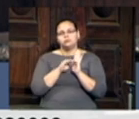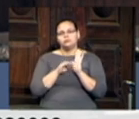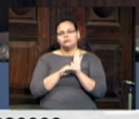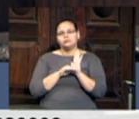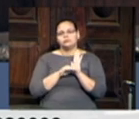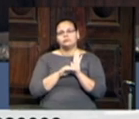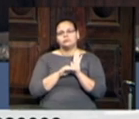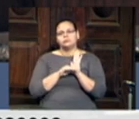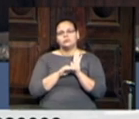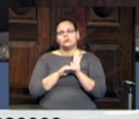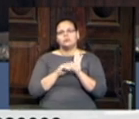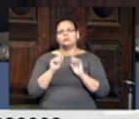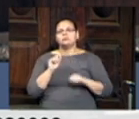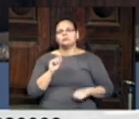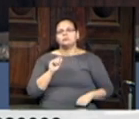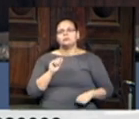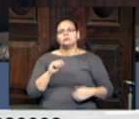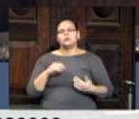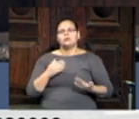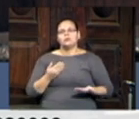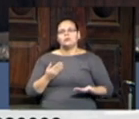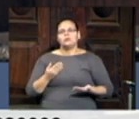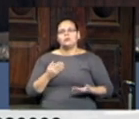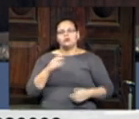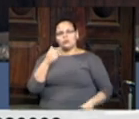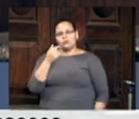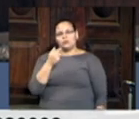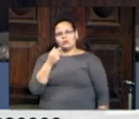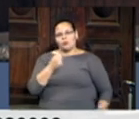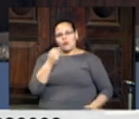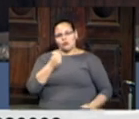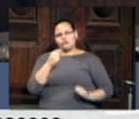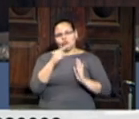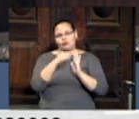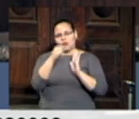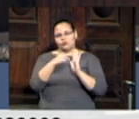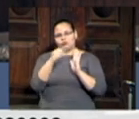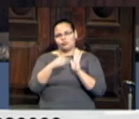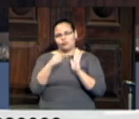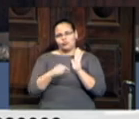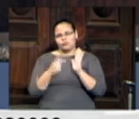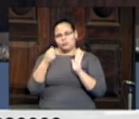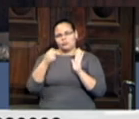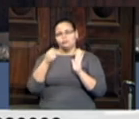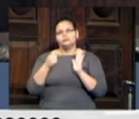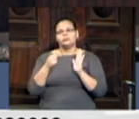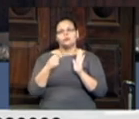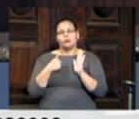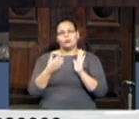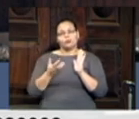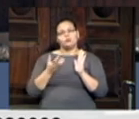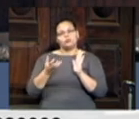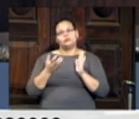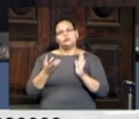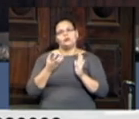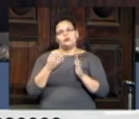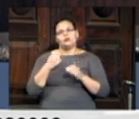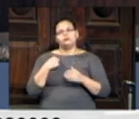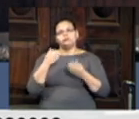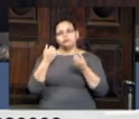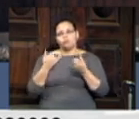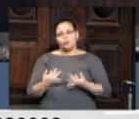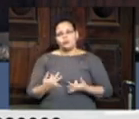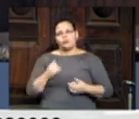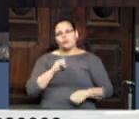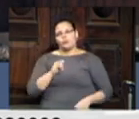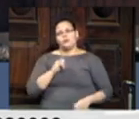elencadas em 7 artigos, eu queria comentar, porque é